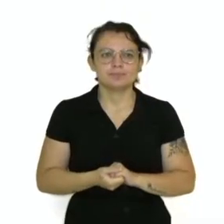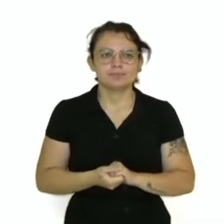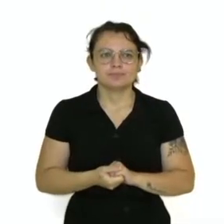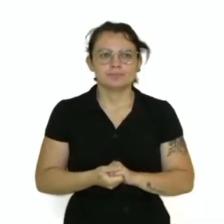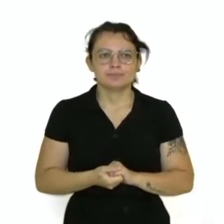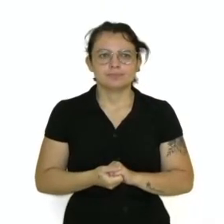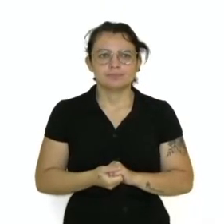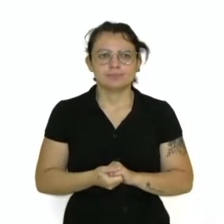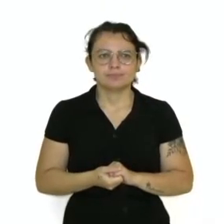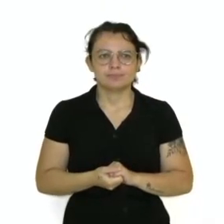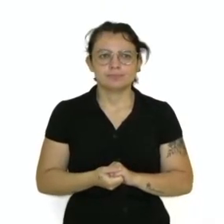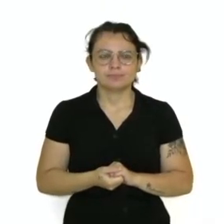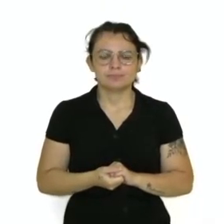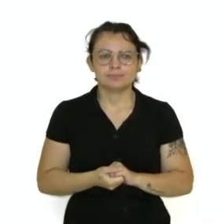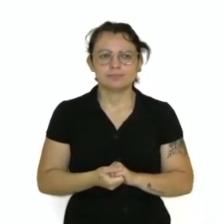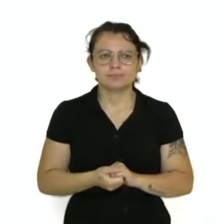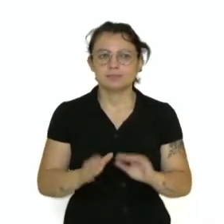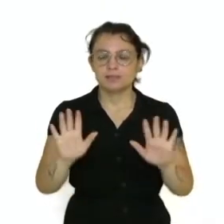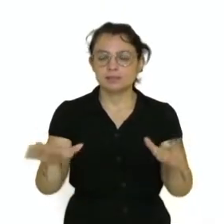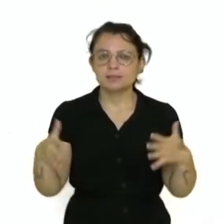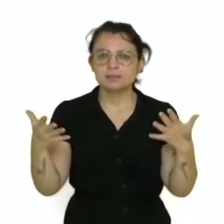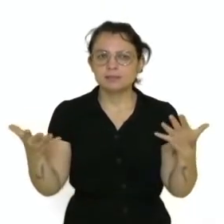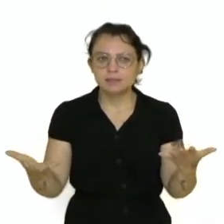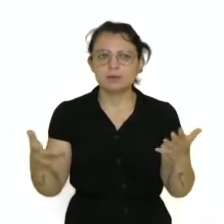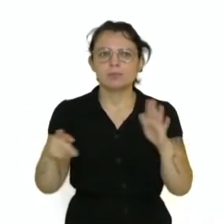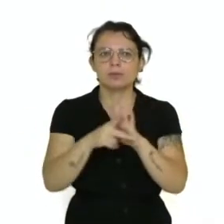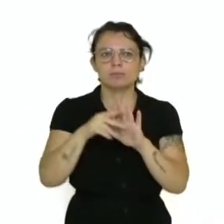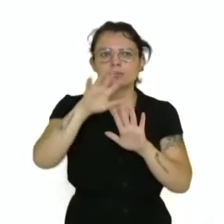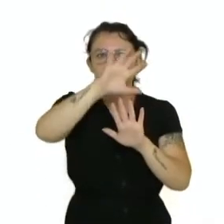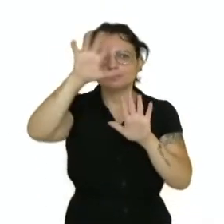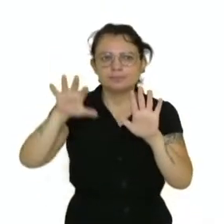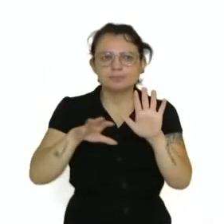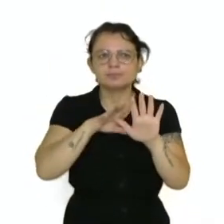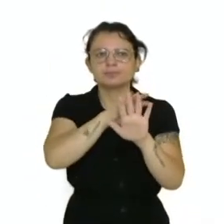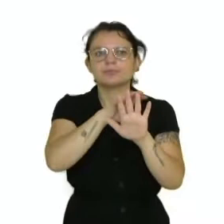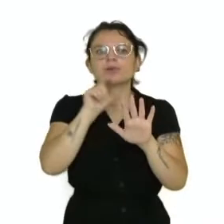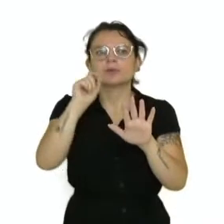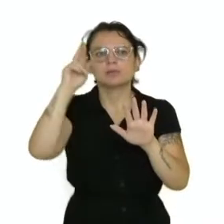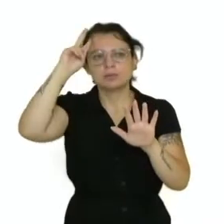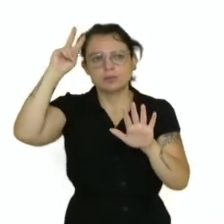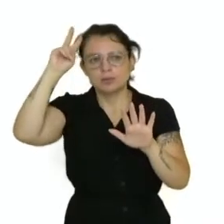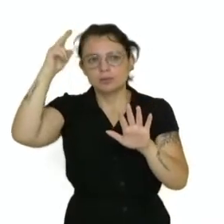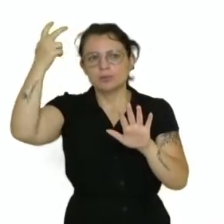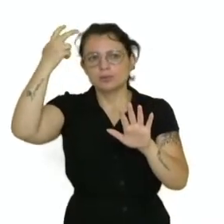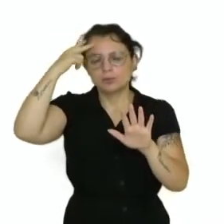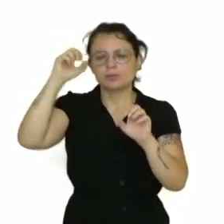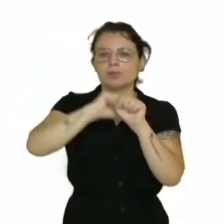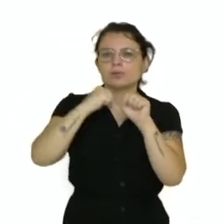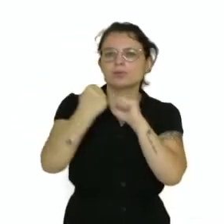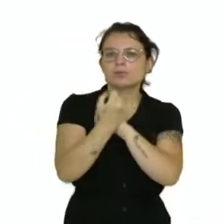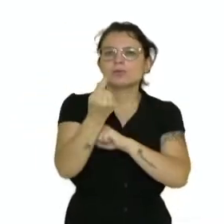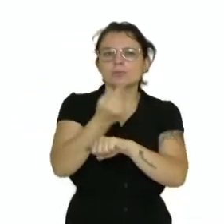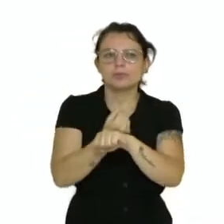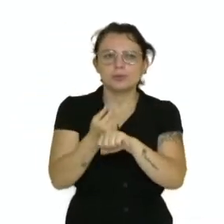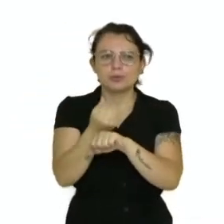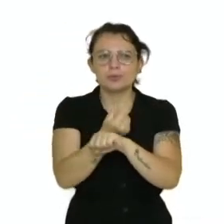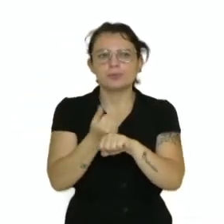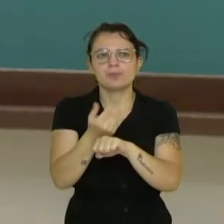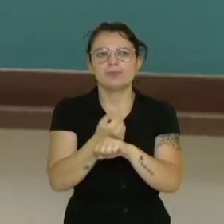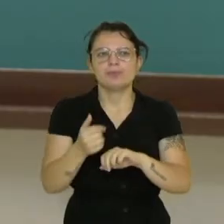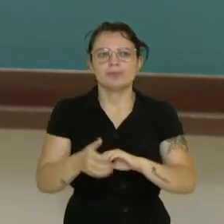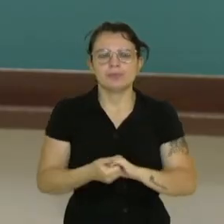Bem, já a regionalização por critérios histórico, cultural e